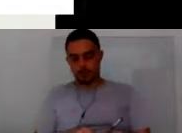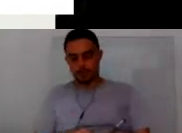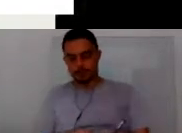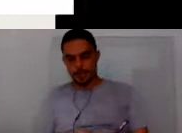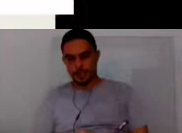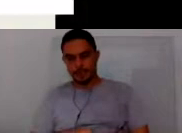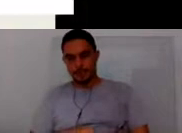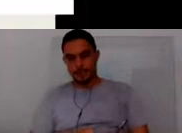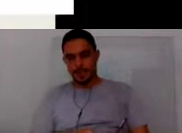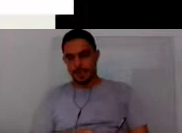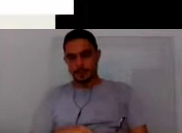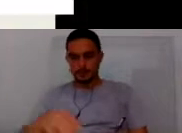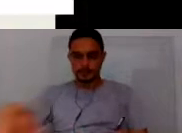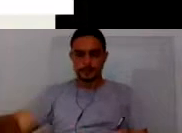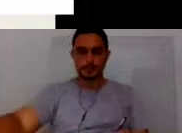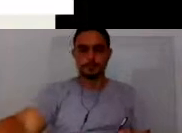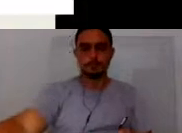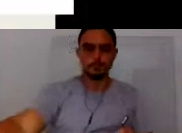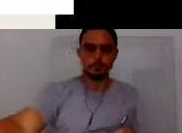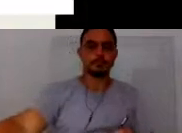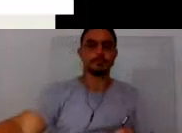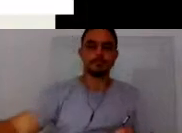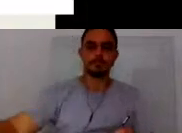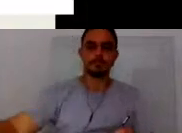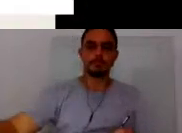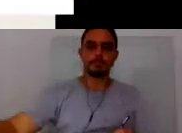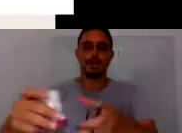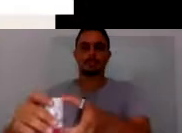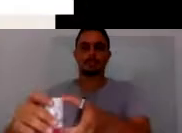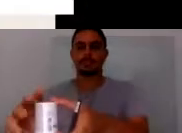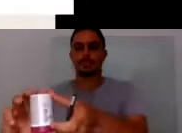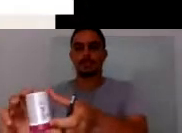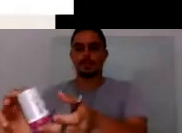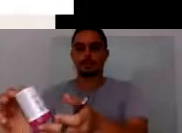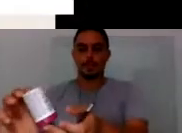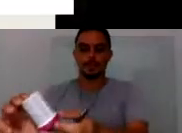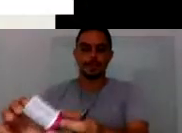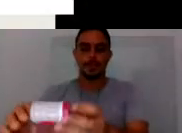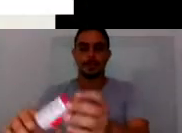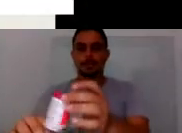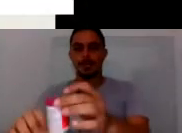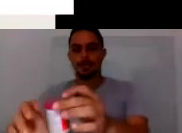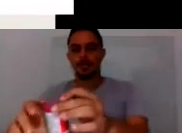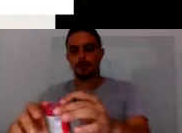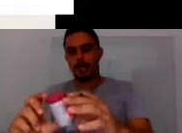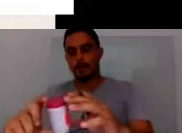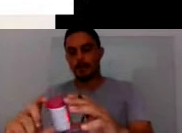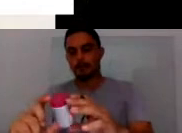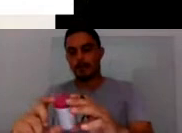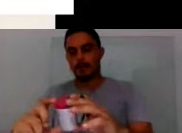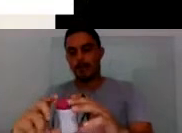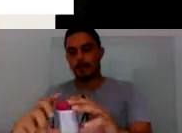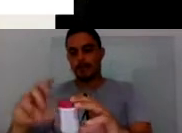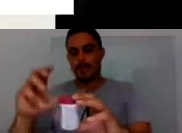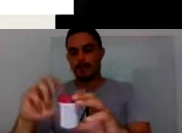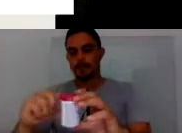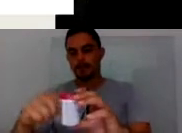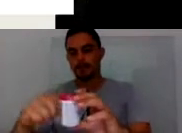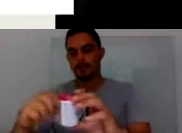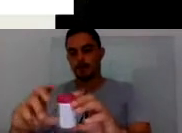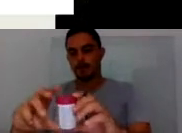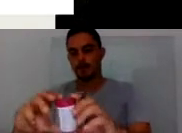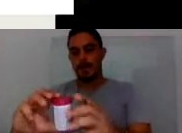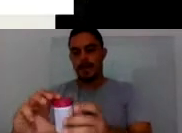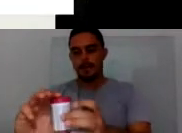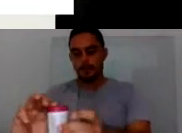ele coleta o solo, tá? É como se fosse um potinho de ração desse aqui, ó, de peixe, tá? Ele pega o anel volumétrico,